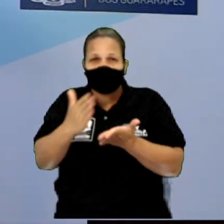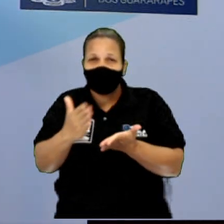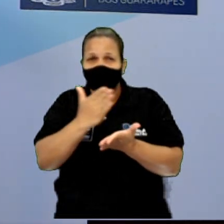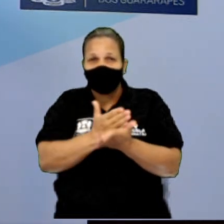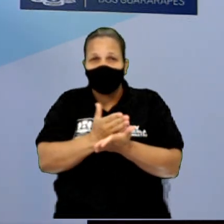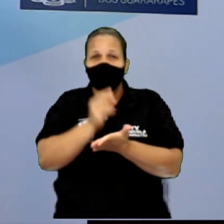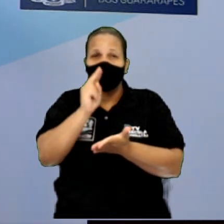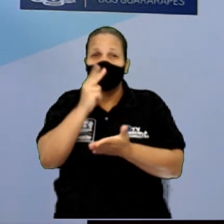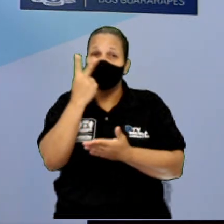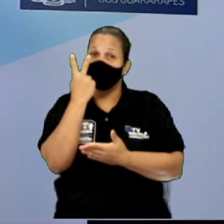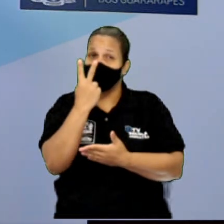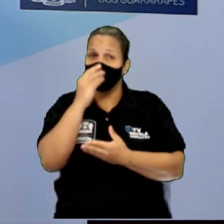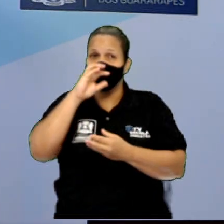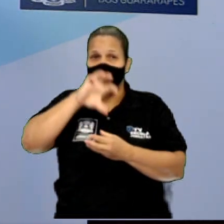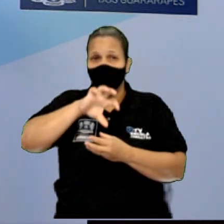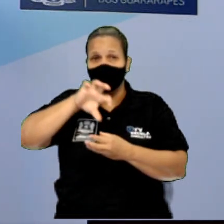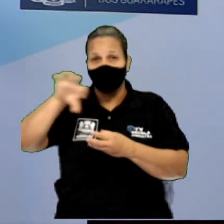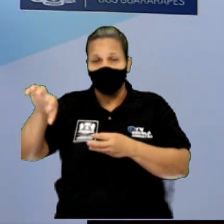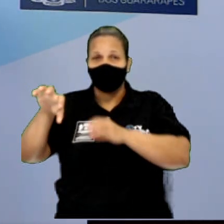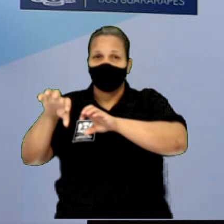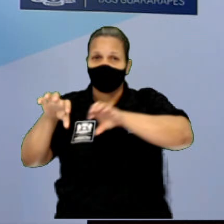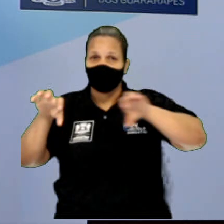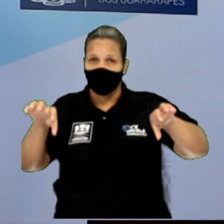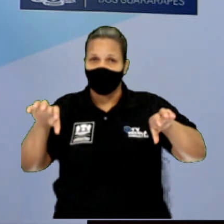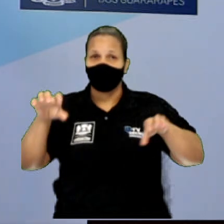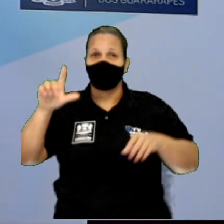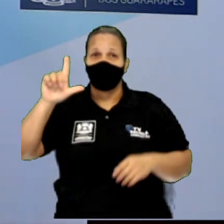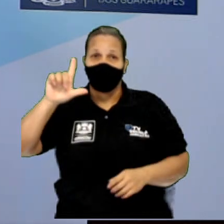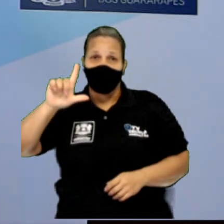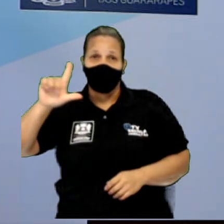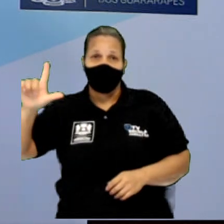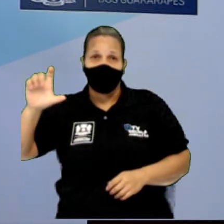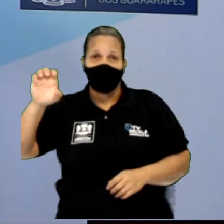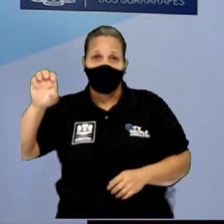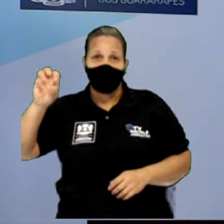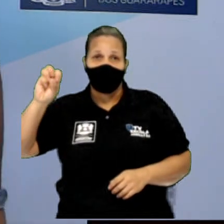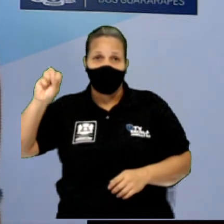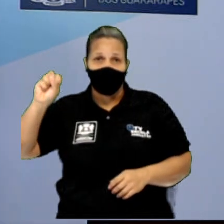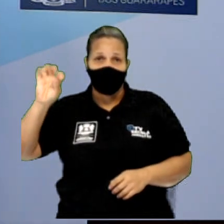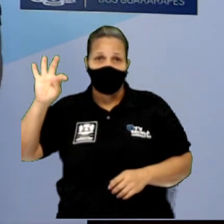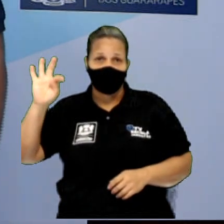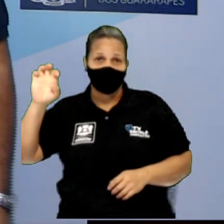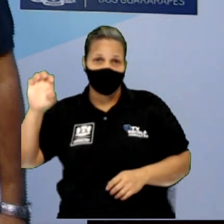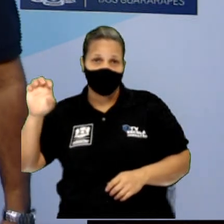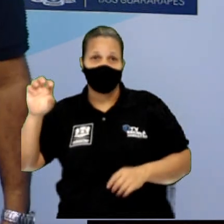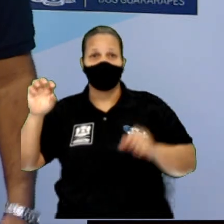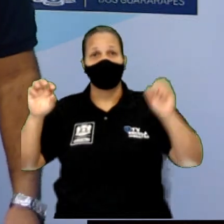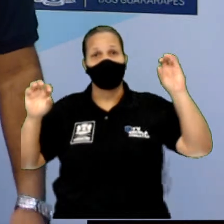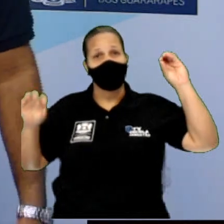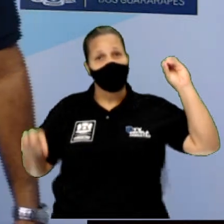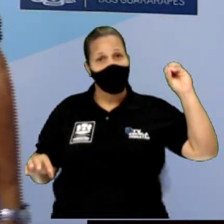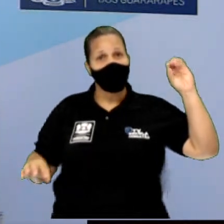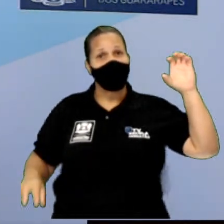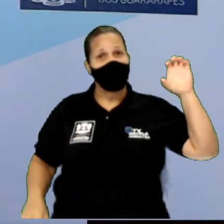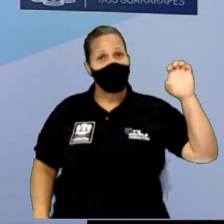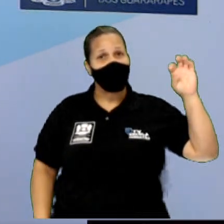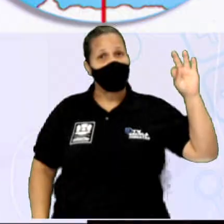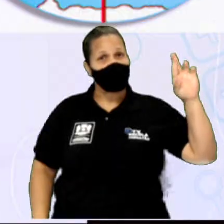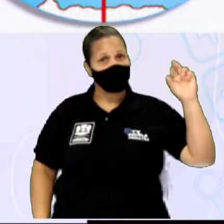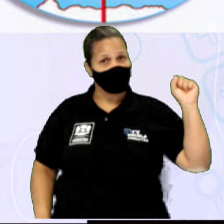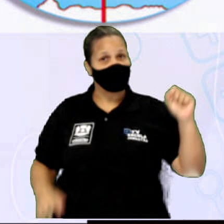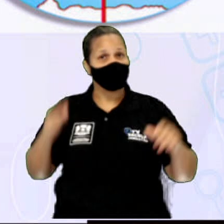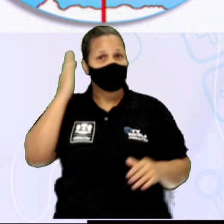hemisférios, hemisfério leste e hemisfério oeste. Observa aí no